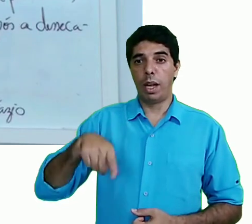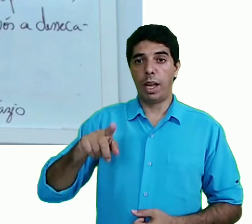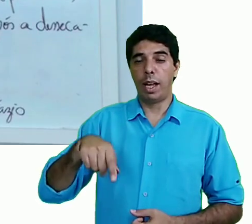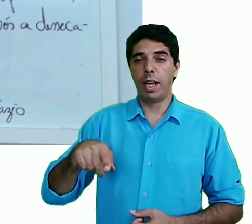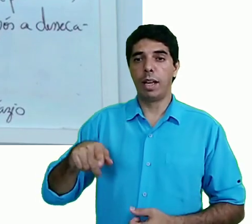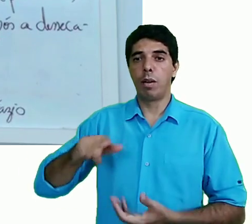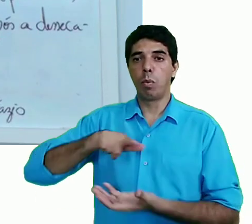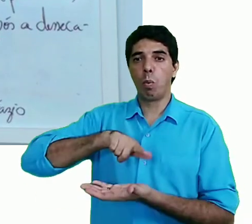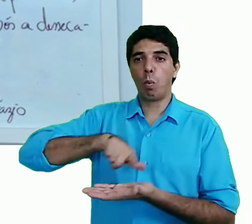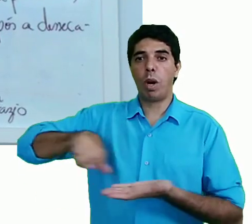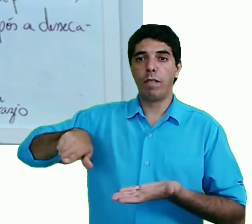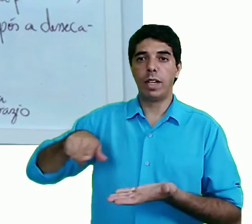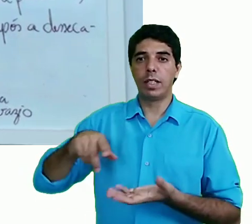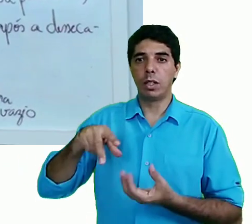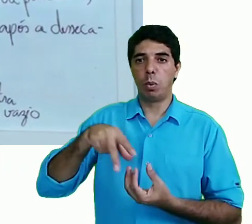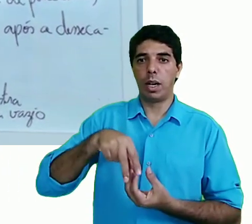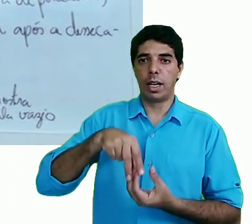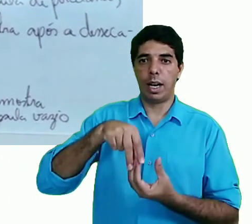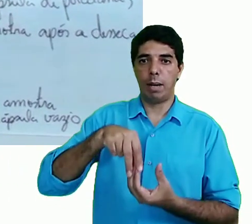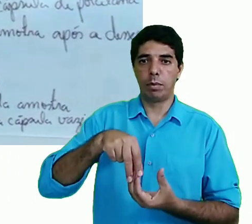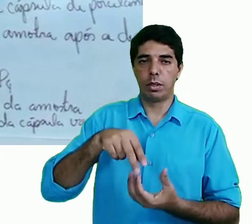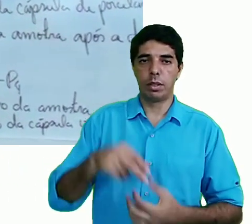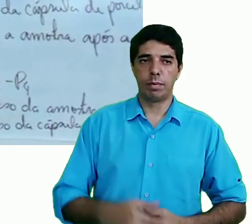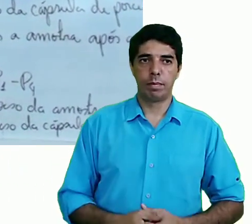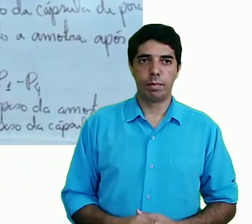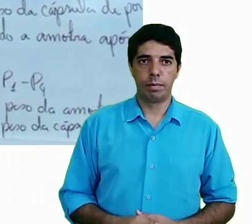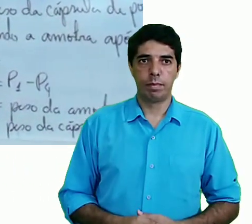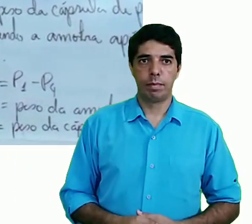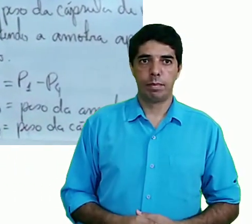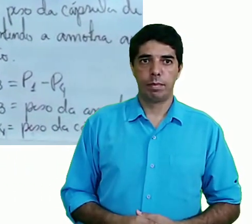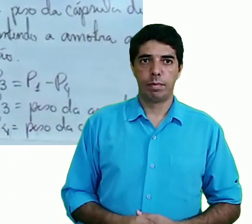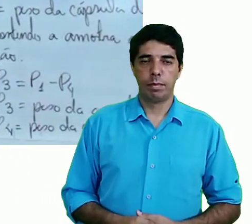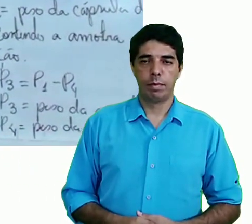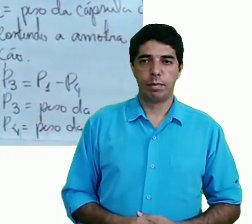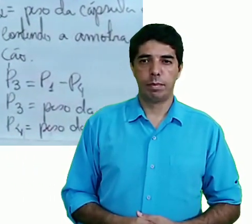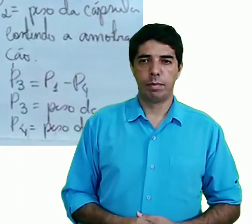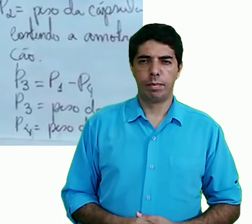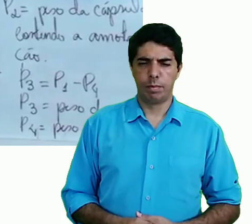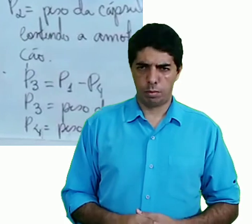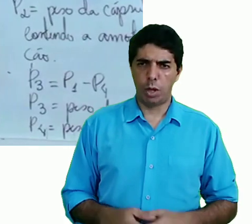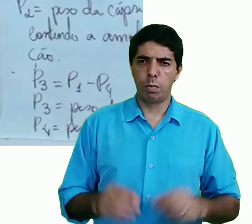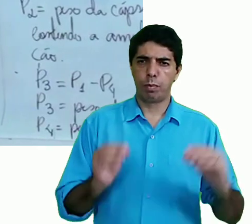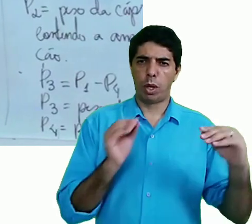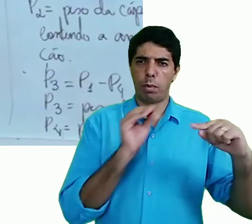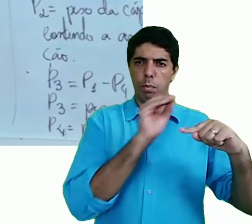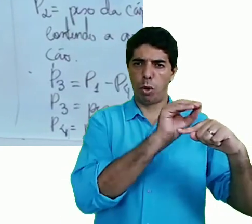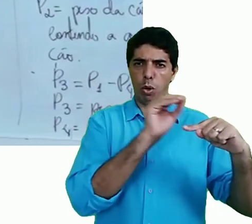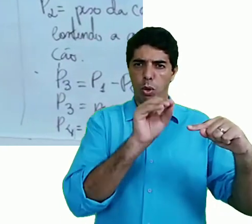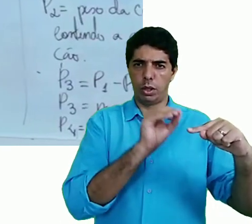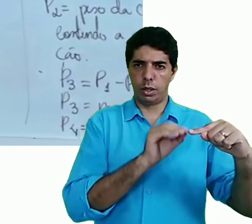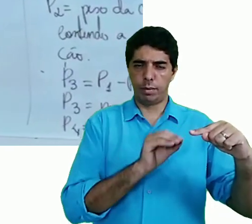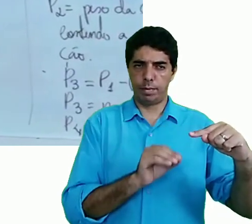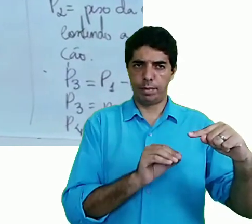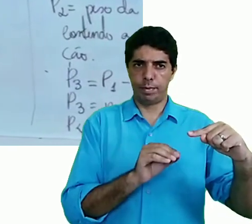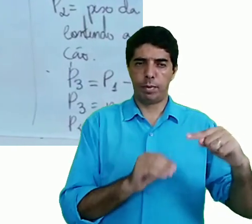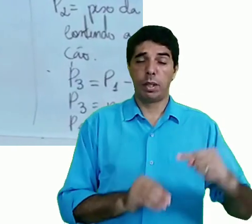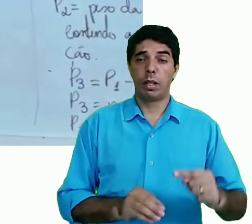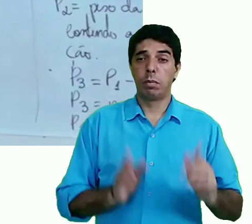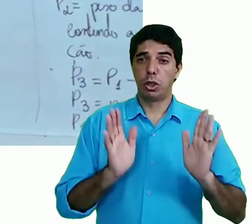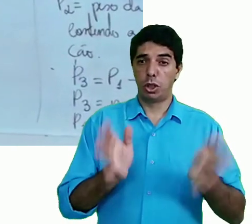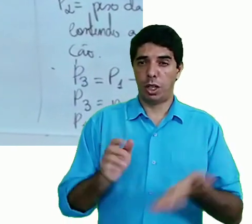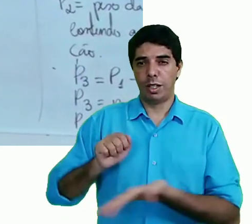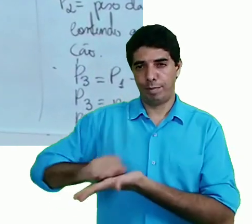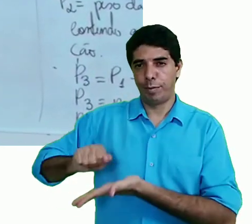cápsula vazia. Então, nós temos essa fórmula, basta vocês só seguirem, colocar os valores, depois que, uma vez que